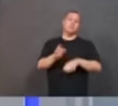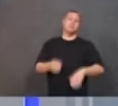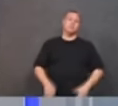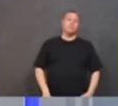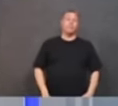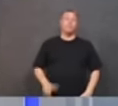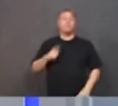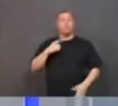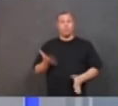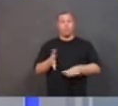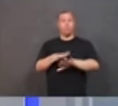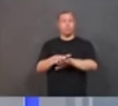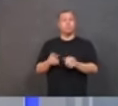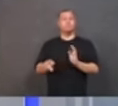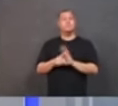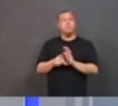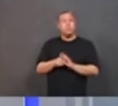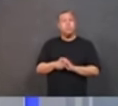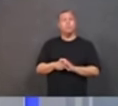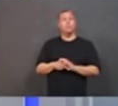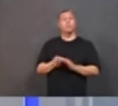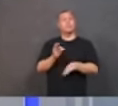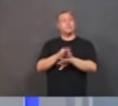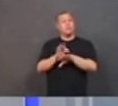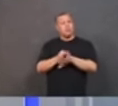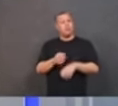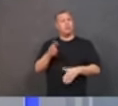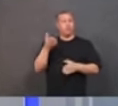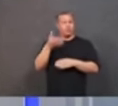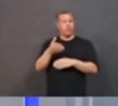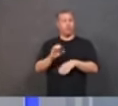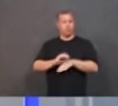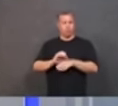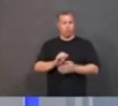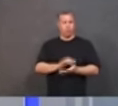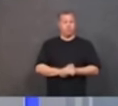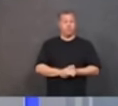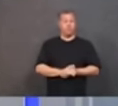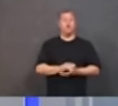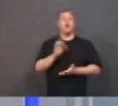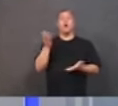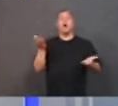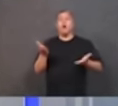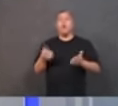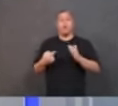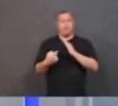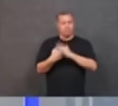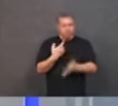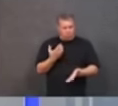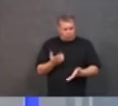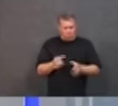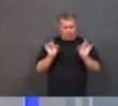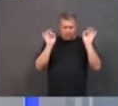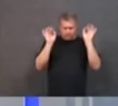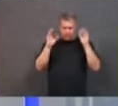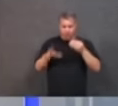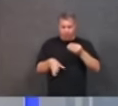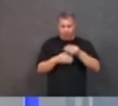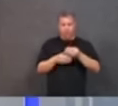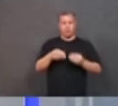a inclusão, né, dos nossos próprios técnicos administrativos. E no quesito específico dessa emenda,